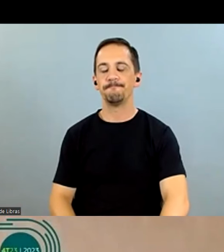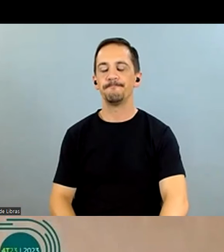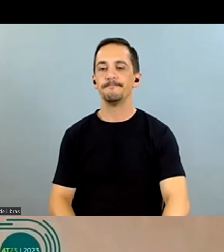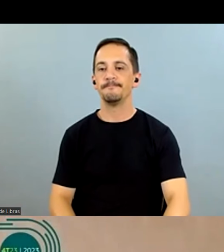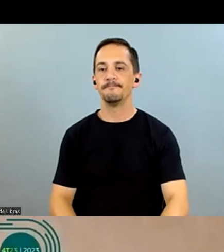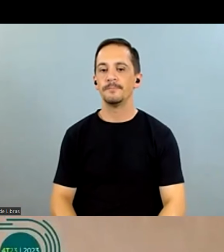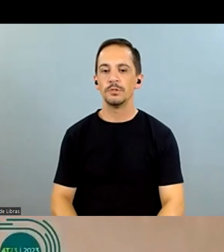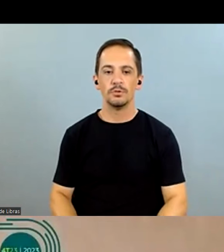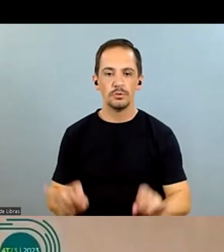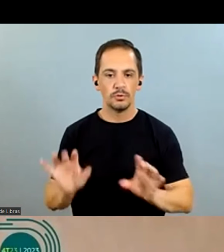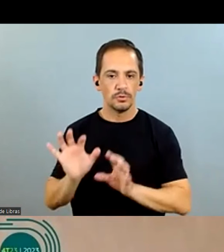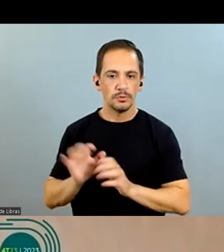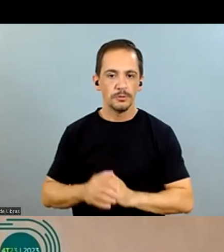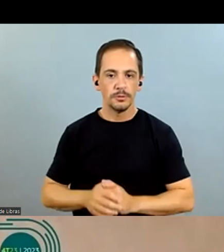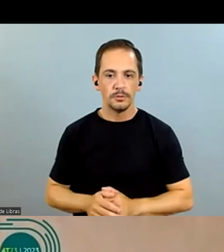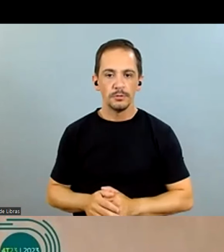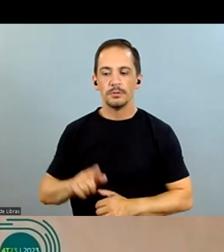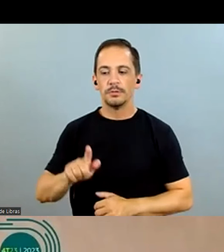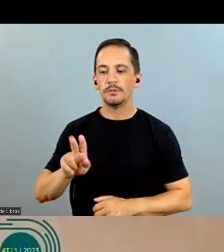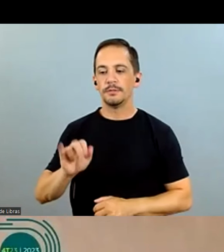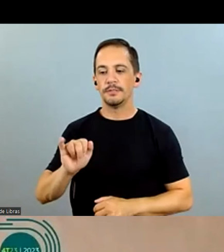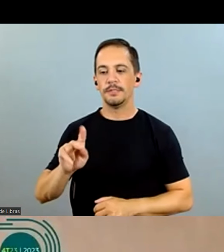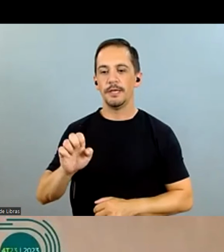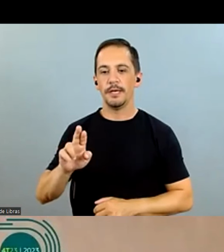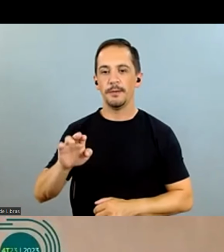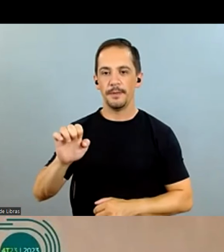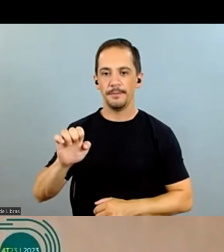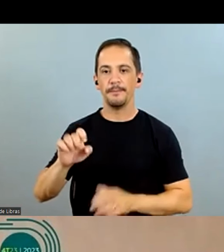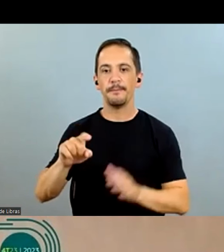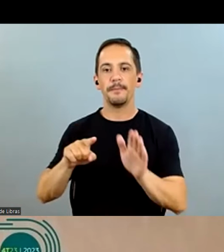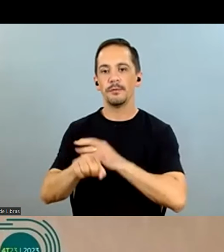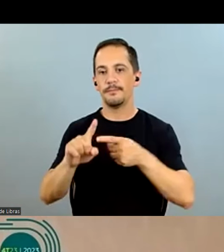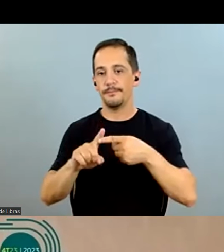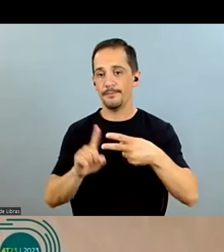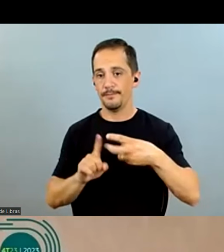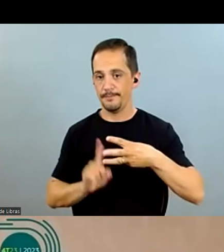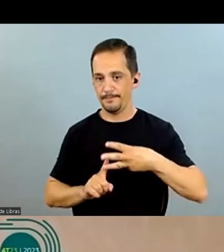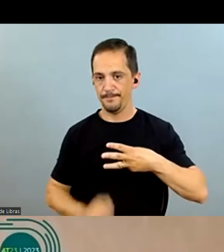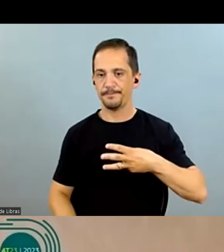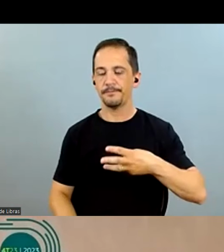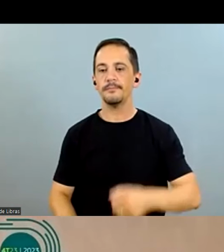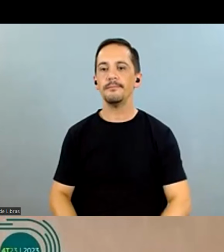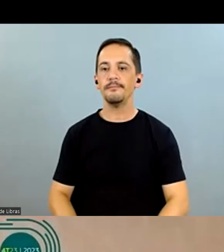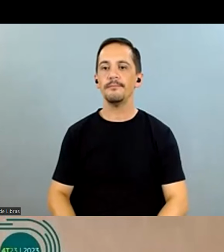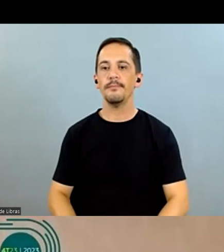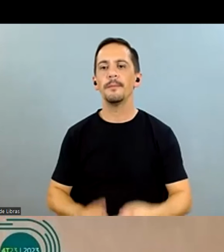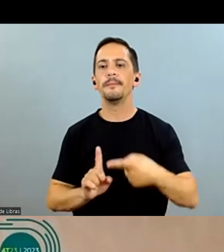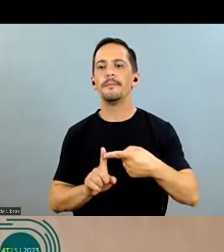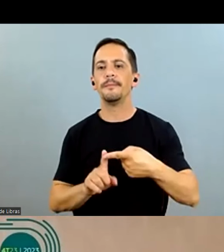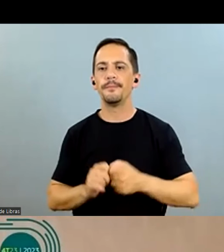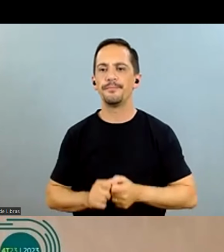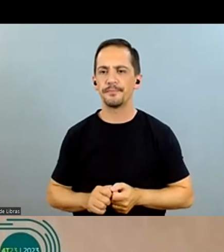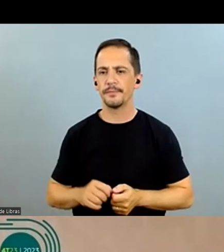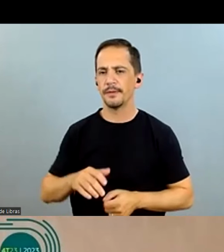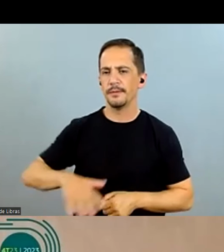isso o Guilherme nips aqui tem três dúvidas tudo bem Guilherme vamos lá a primeira é como estão vendo ambiente e demanda de